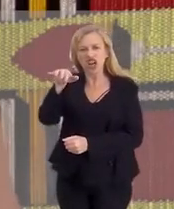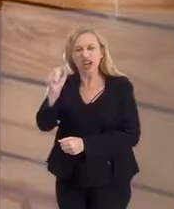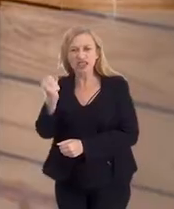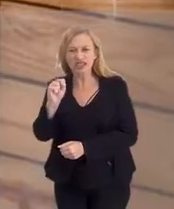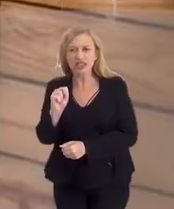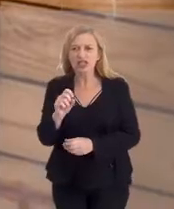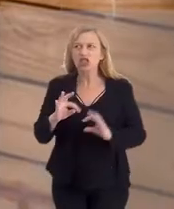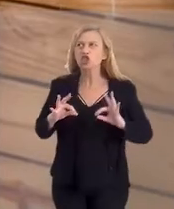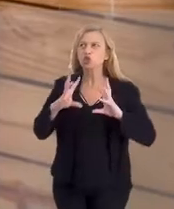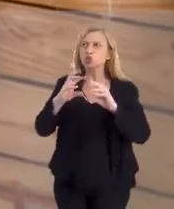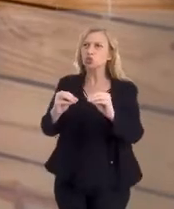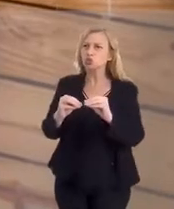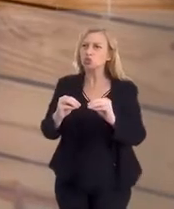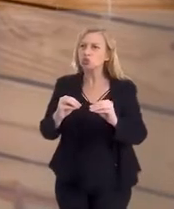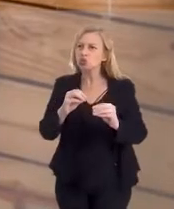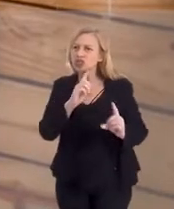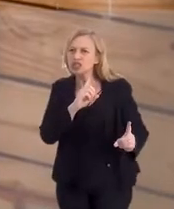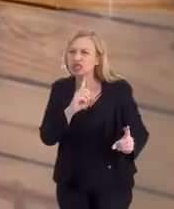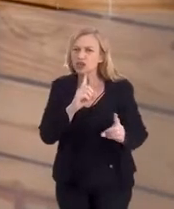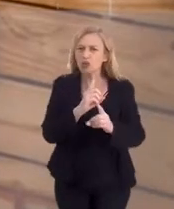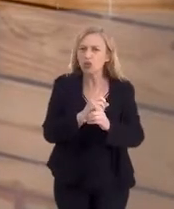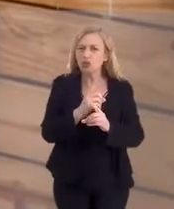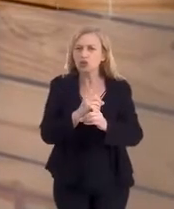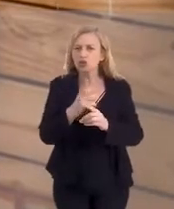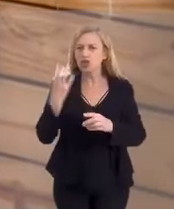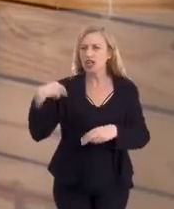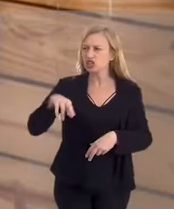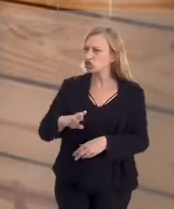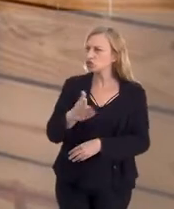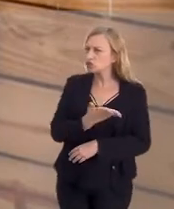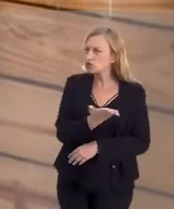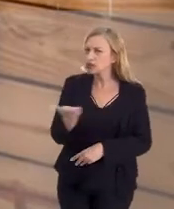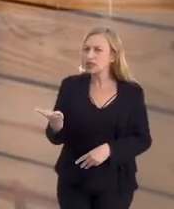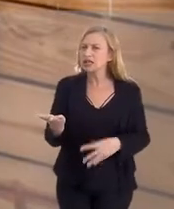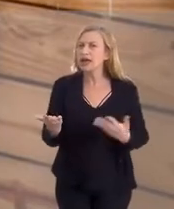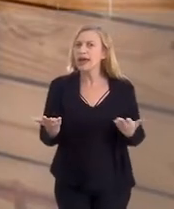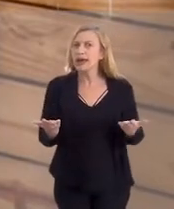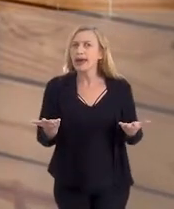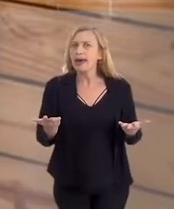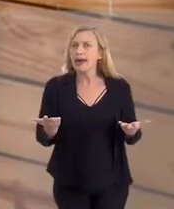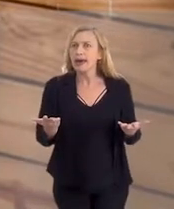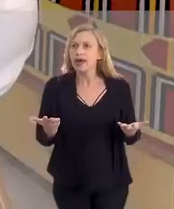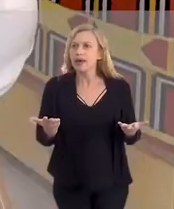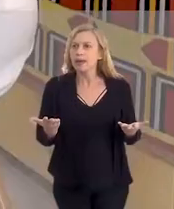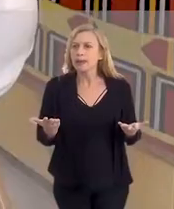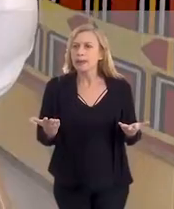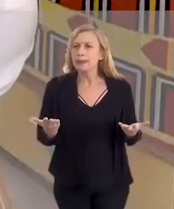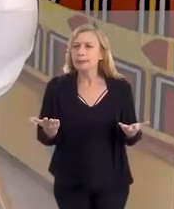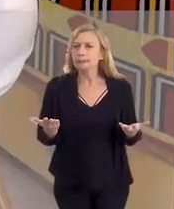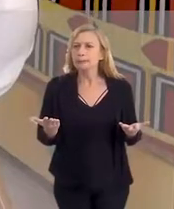pagelança. Nisso tudo, nesse encontro de religiões de vocês,